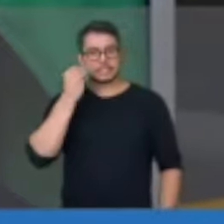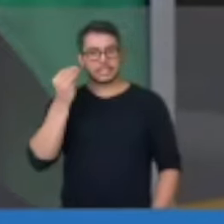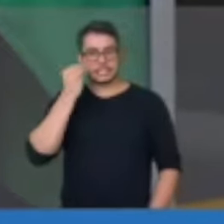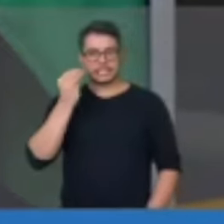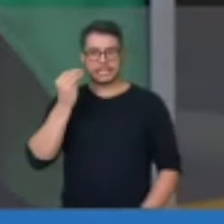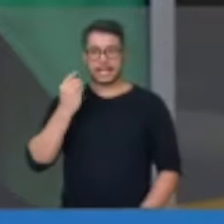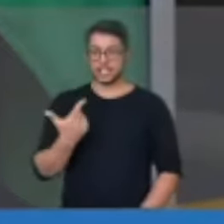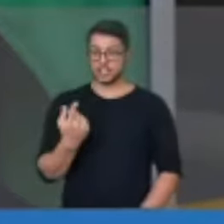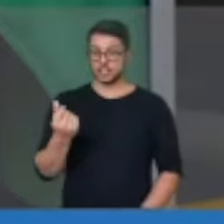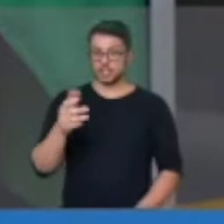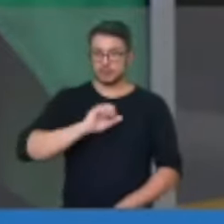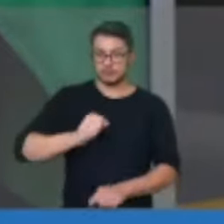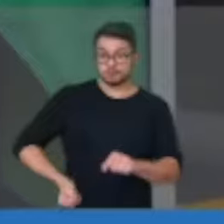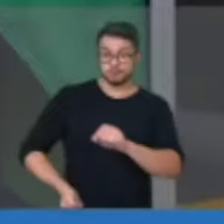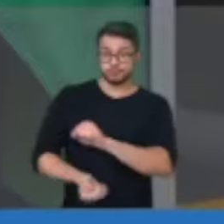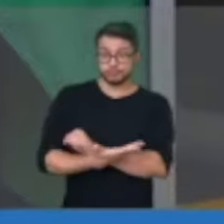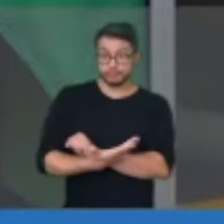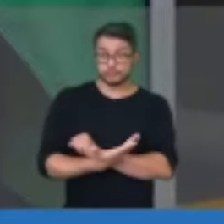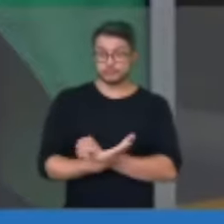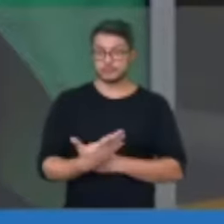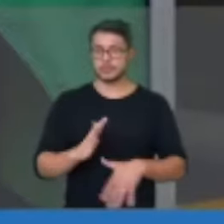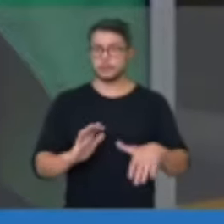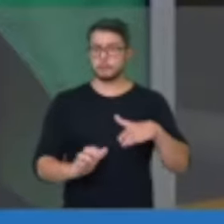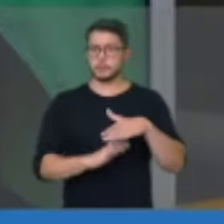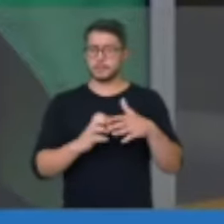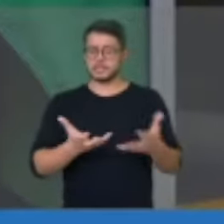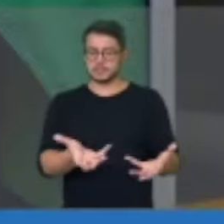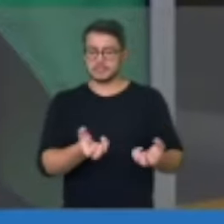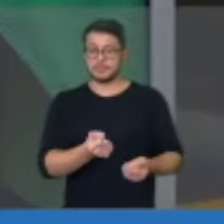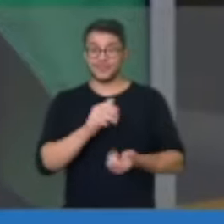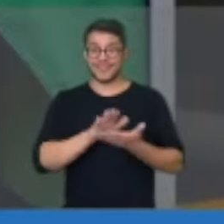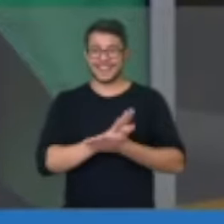Moicip que não recebeu nada de dinheiro público.